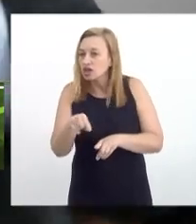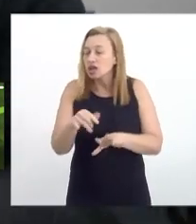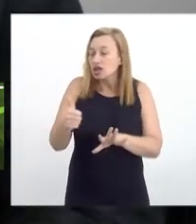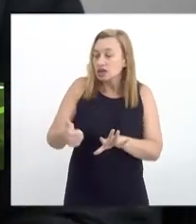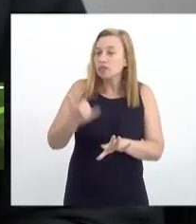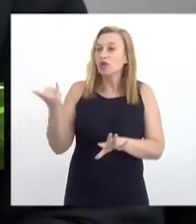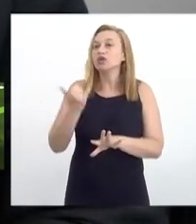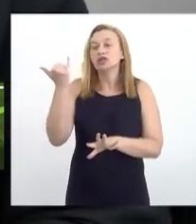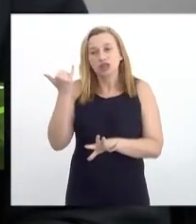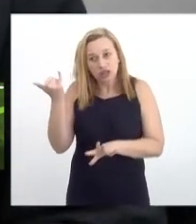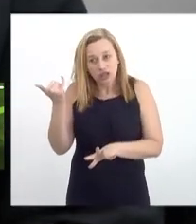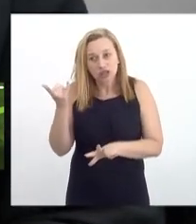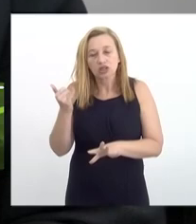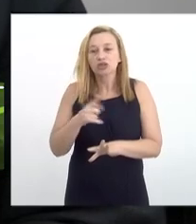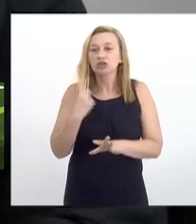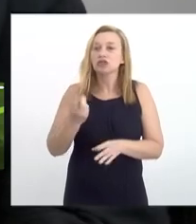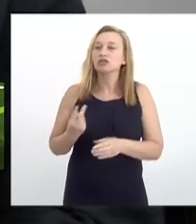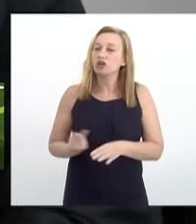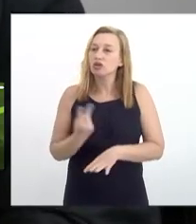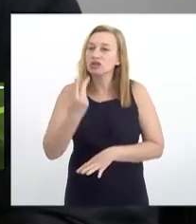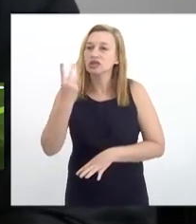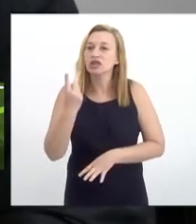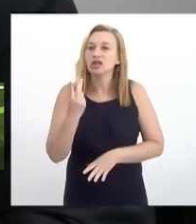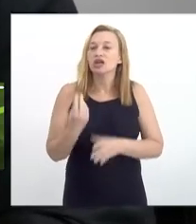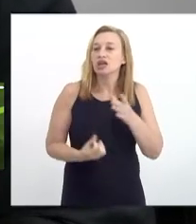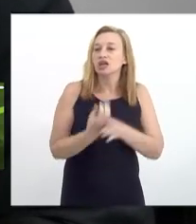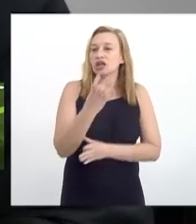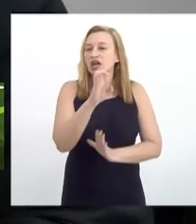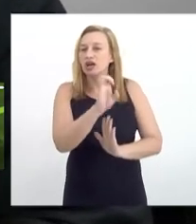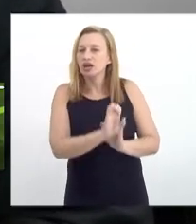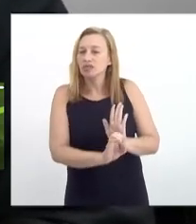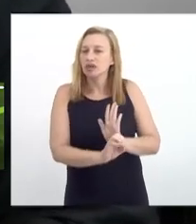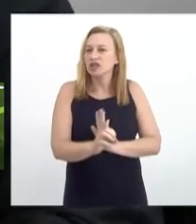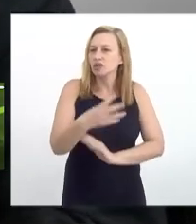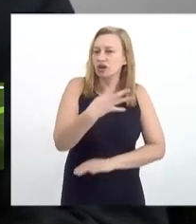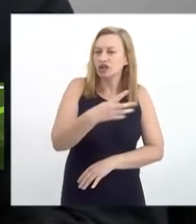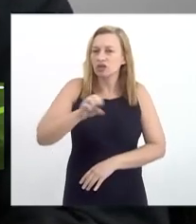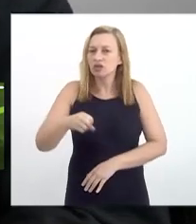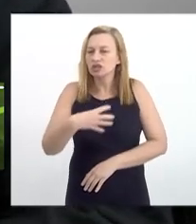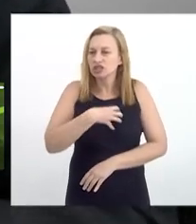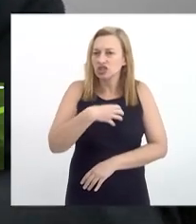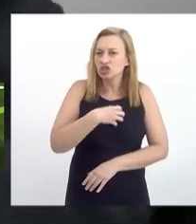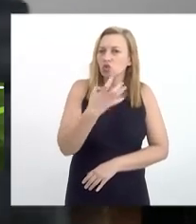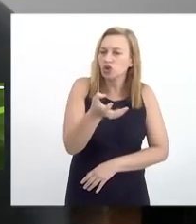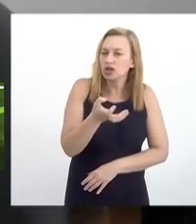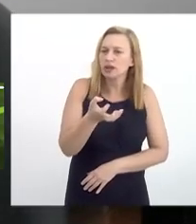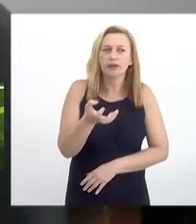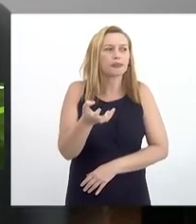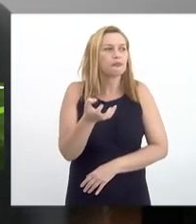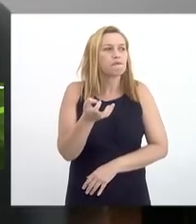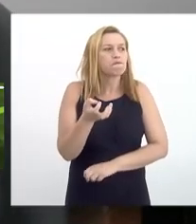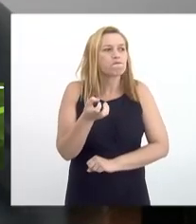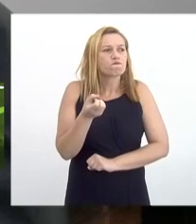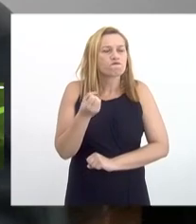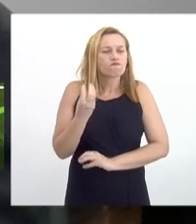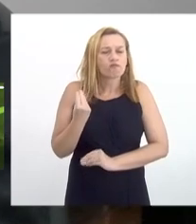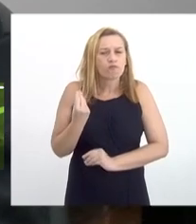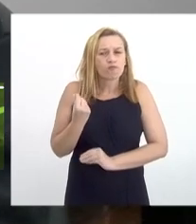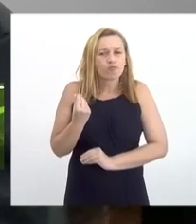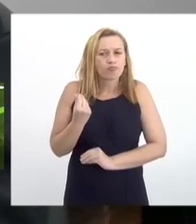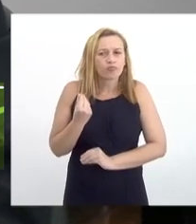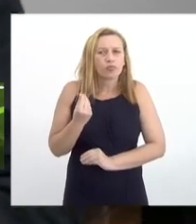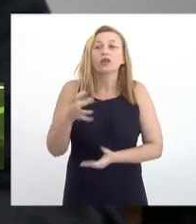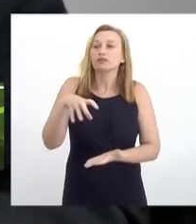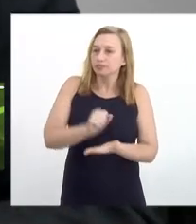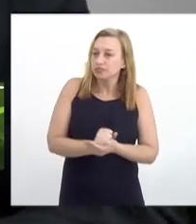a pena a gente preservar. Eu fiz a emenda número 48 nesse sentido e eu queria, eu queria, assim, fazer